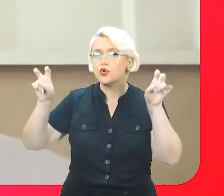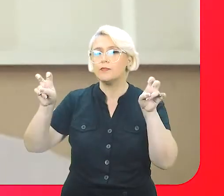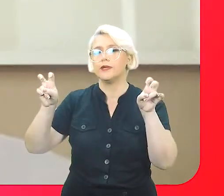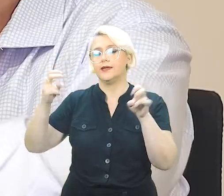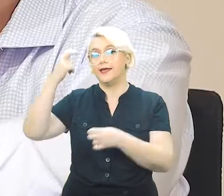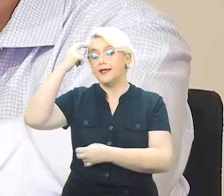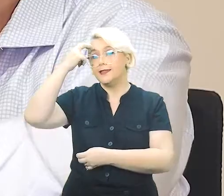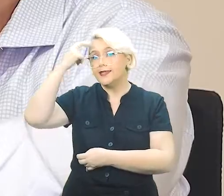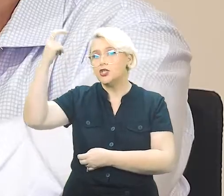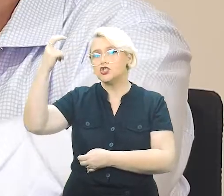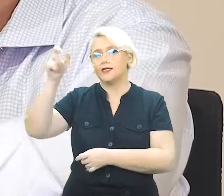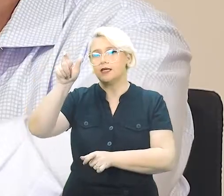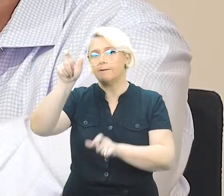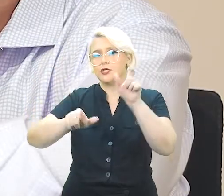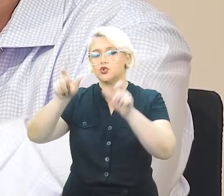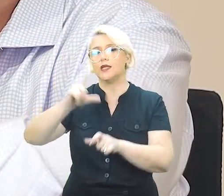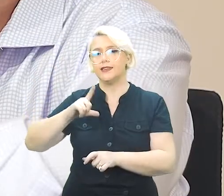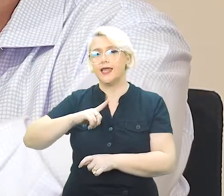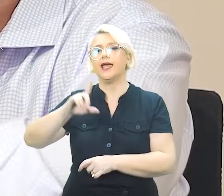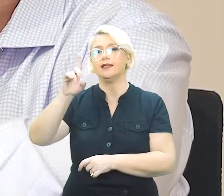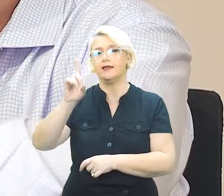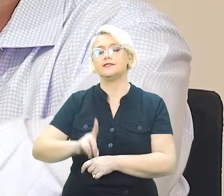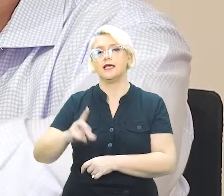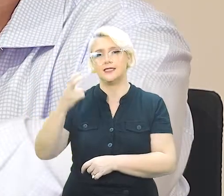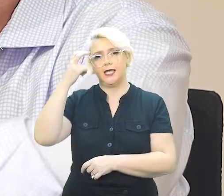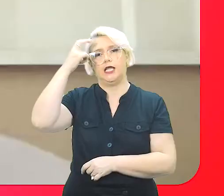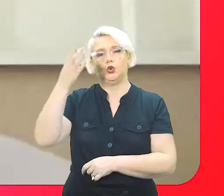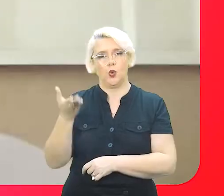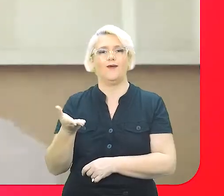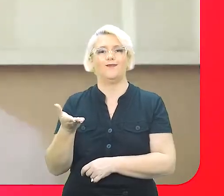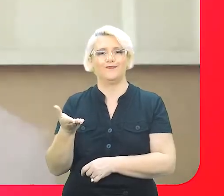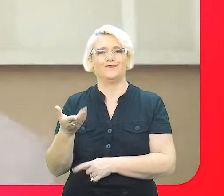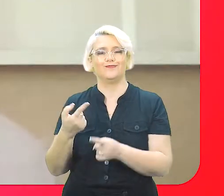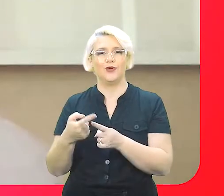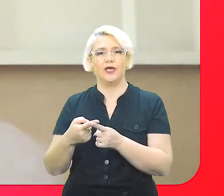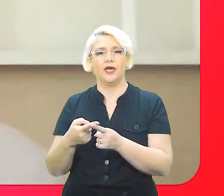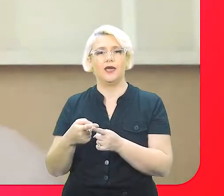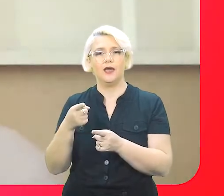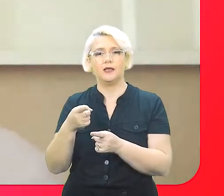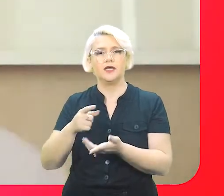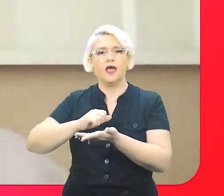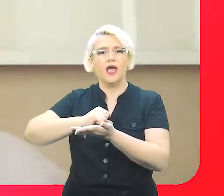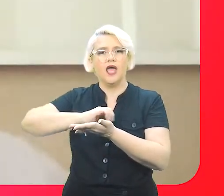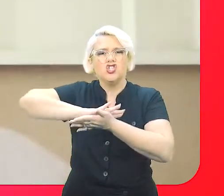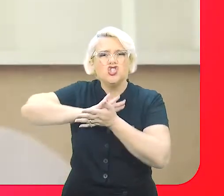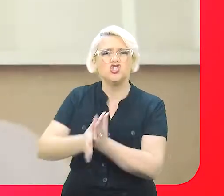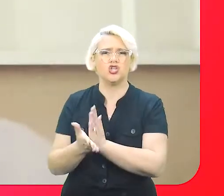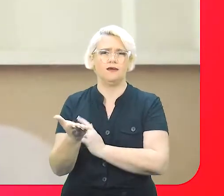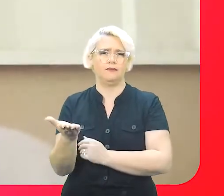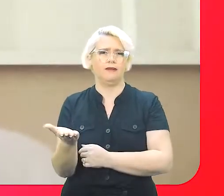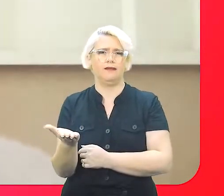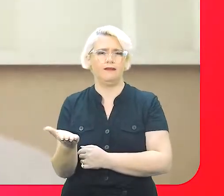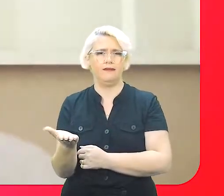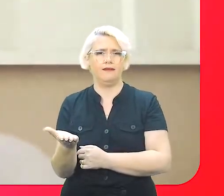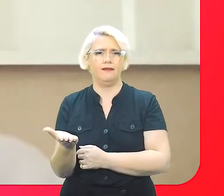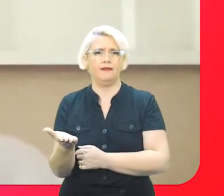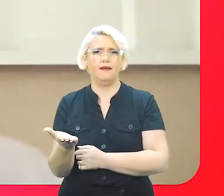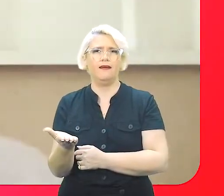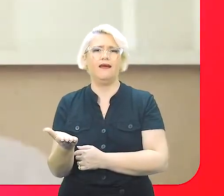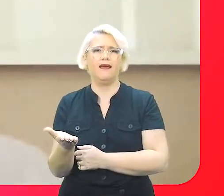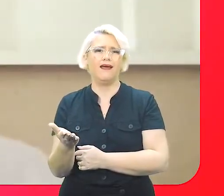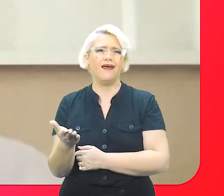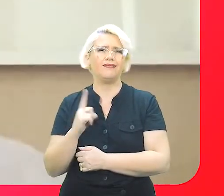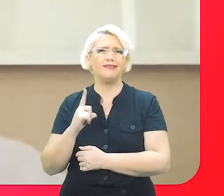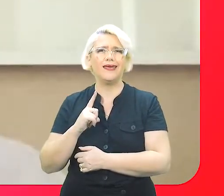da inteligência da pessoa com deficiência intelectual, para que esse estigma, né, mais do que